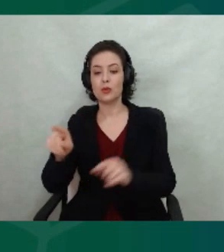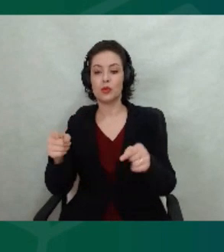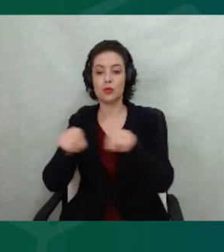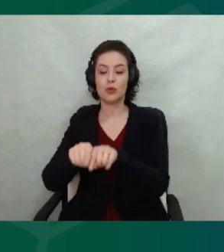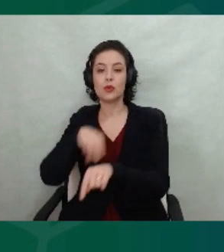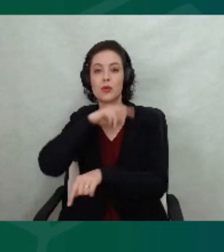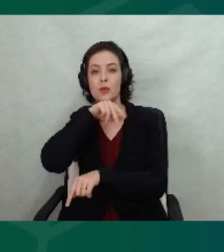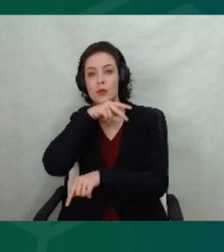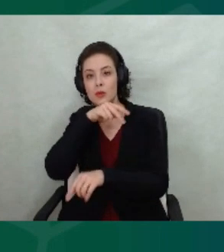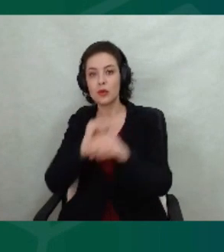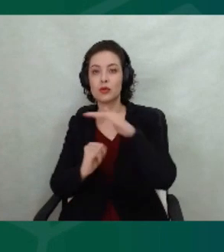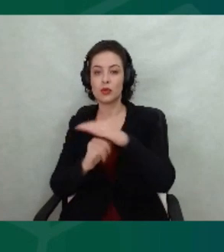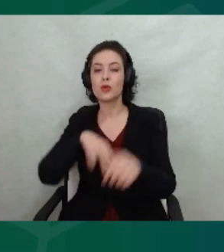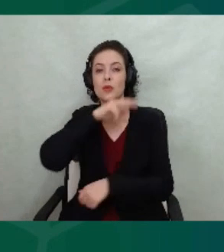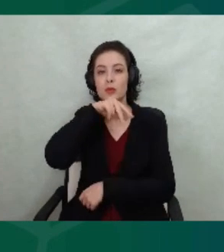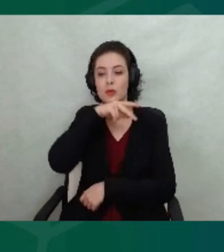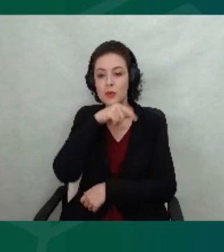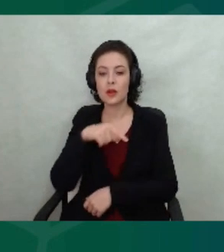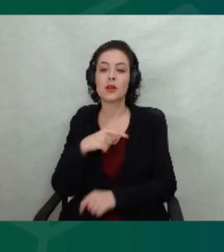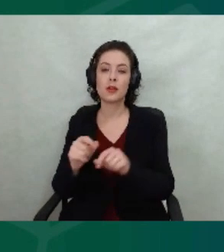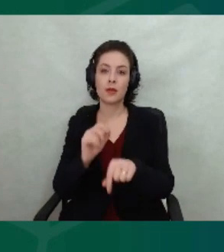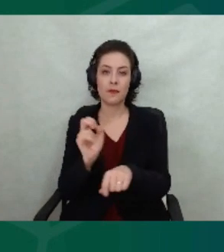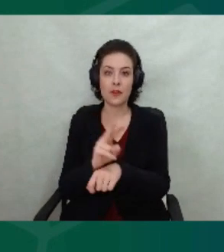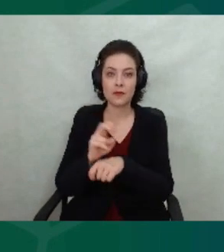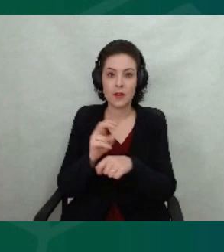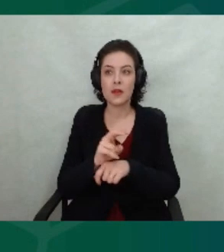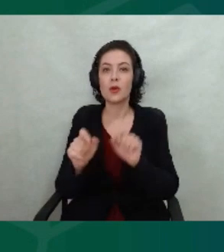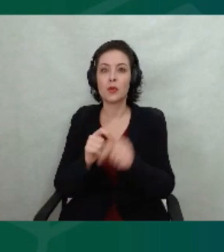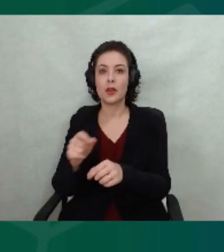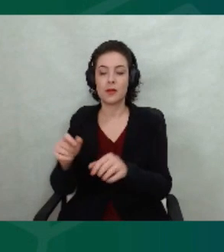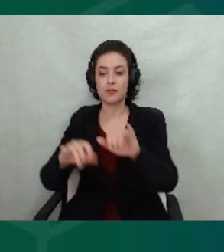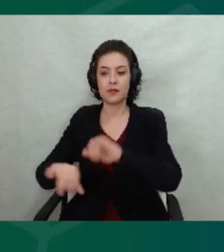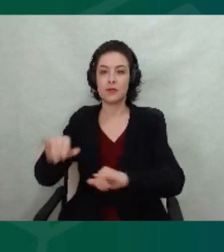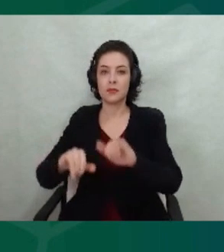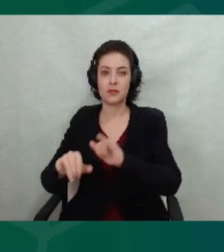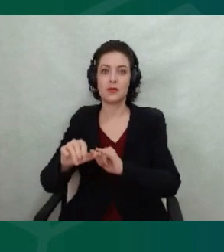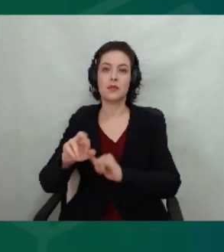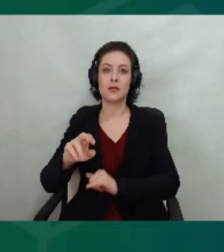uma vacina com vetor viral replicante. Próxima.